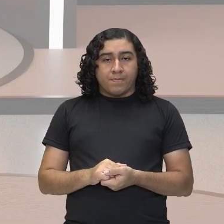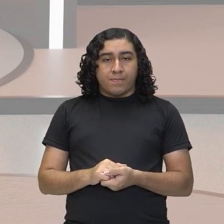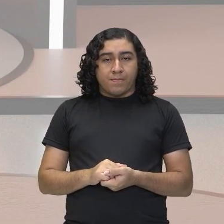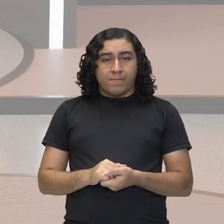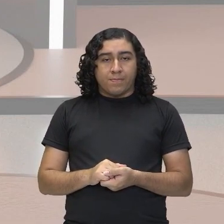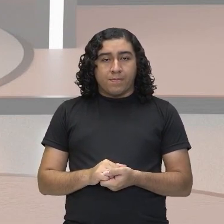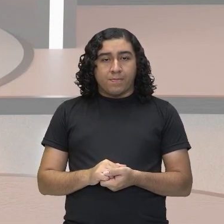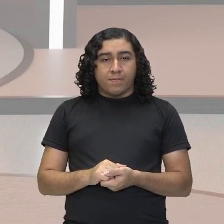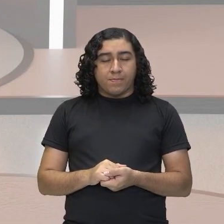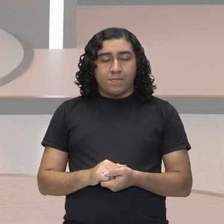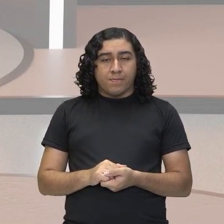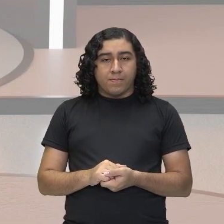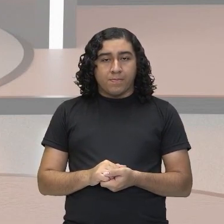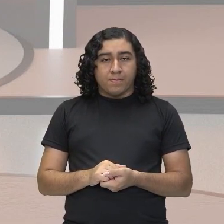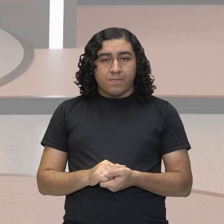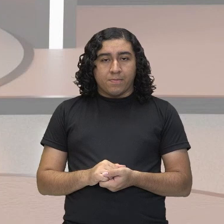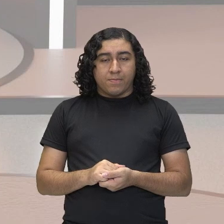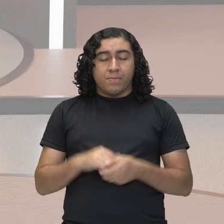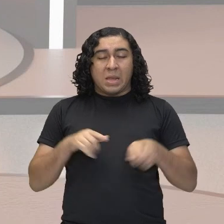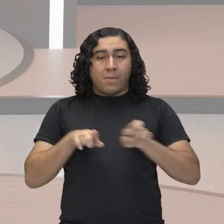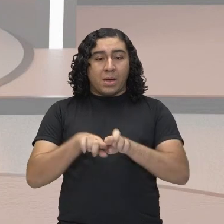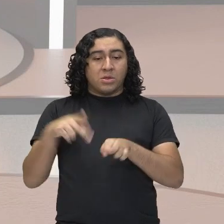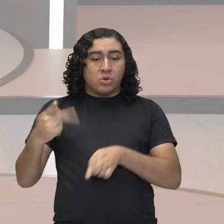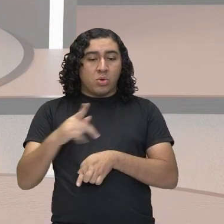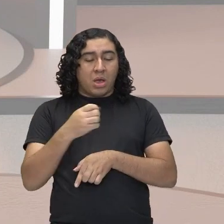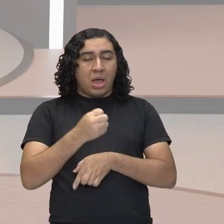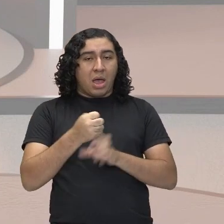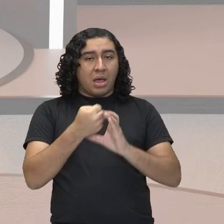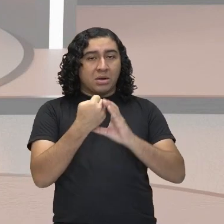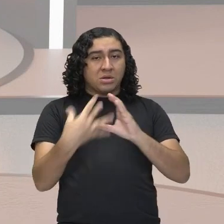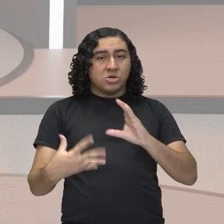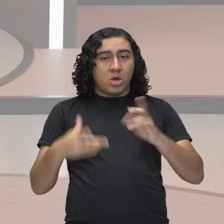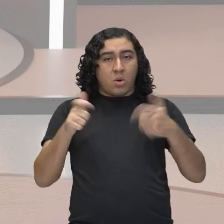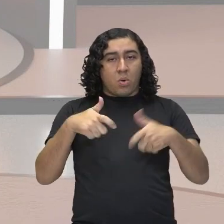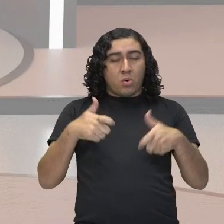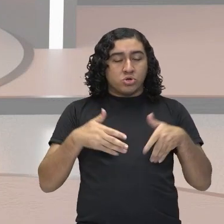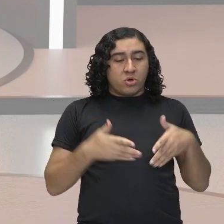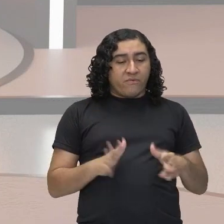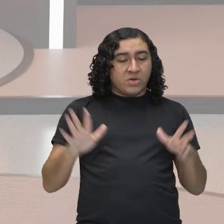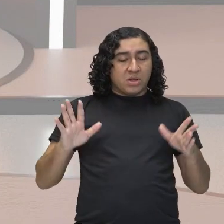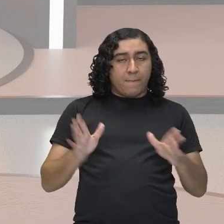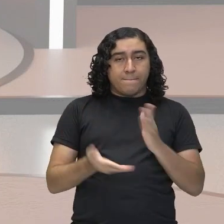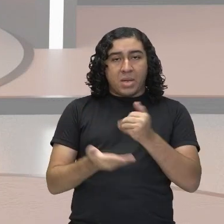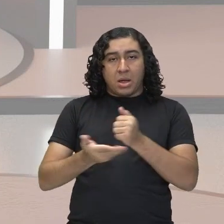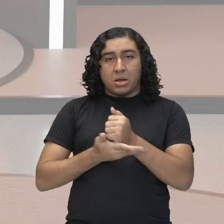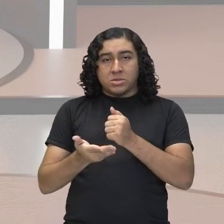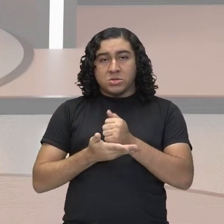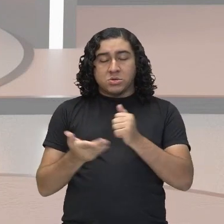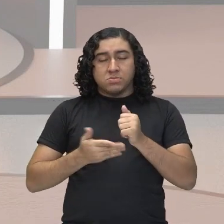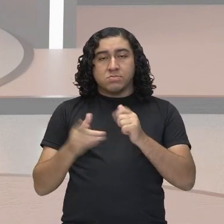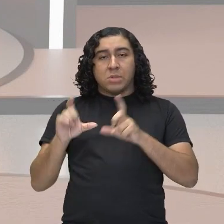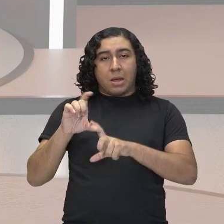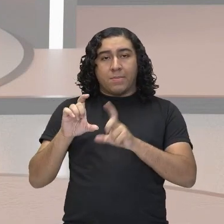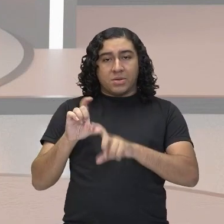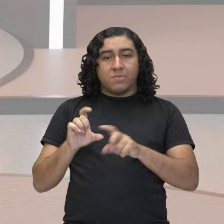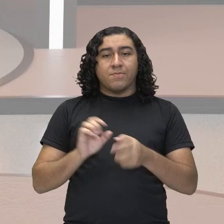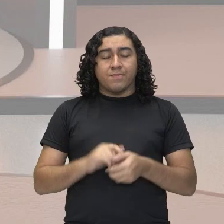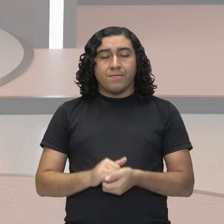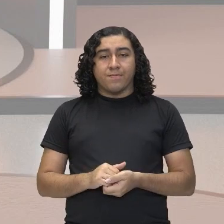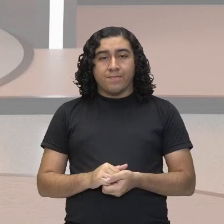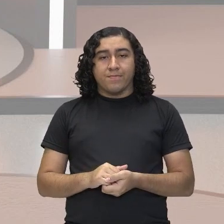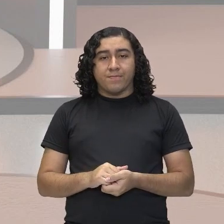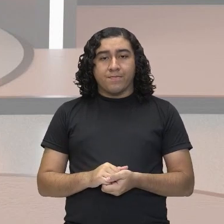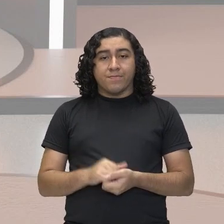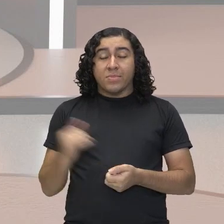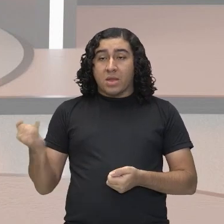constitui sua essência aonde? Na sua existência Isso é muito importante, tá bom?